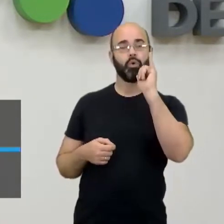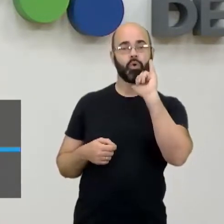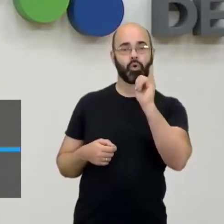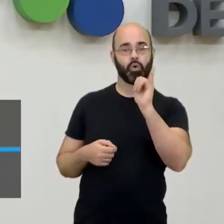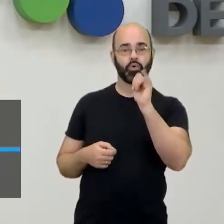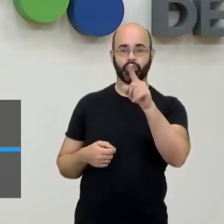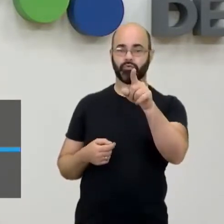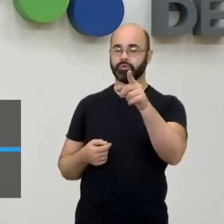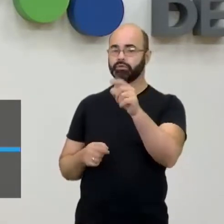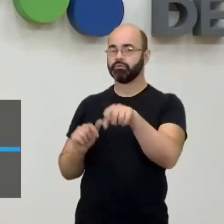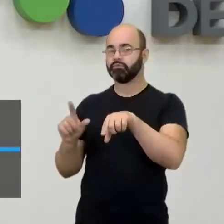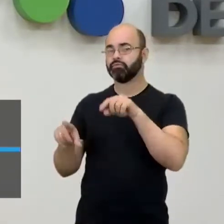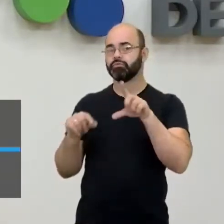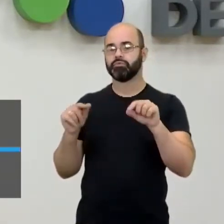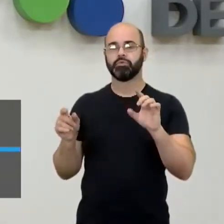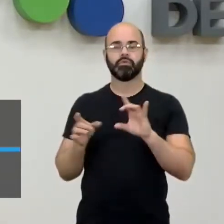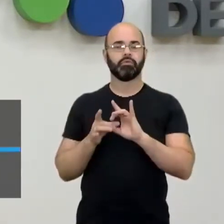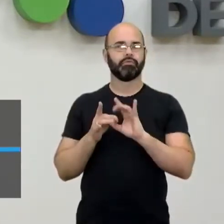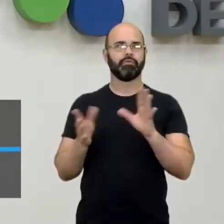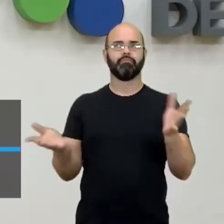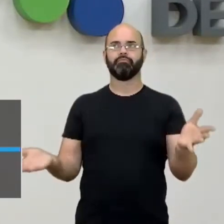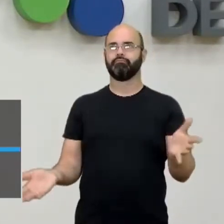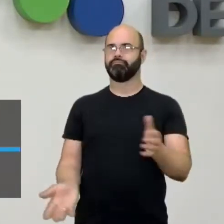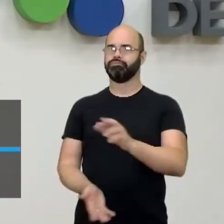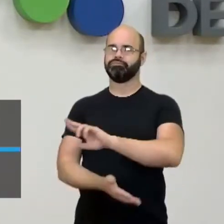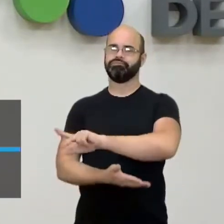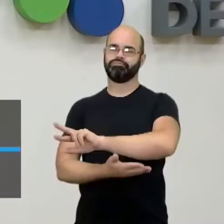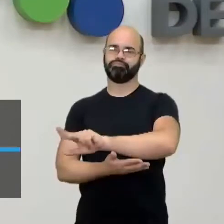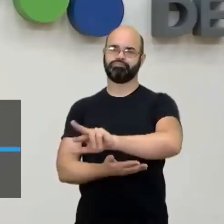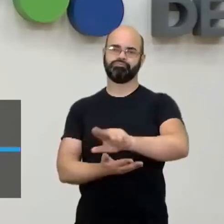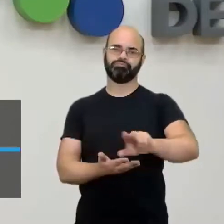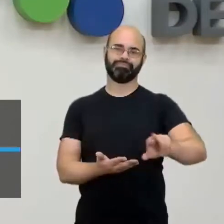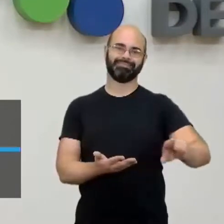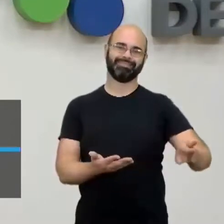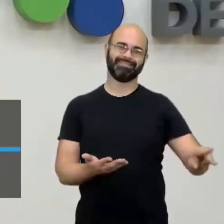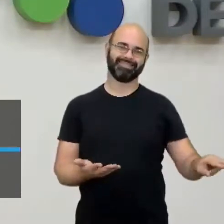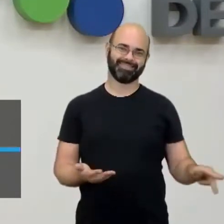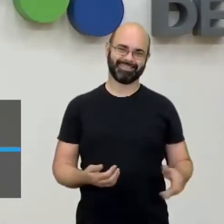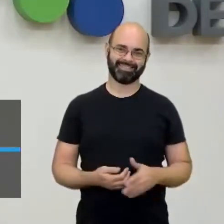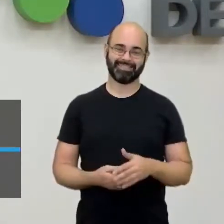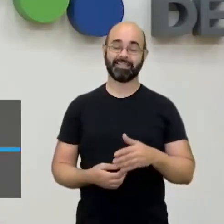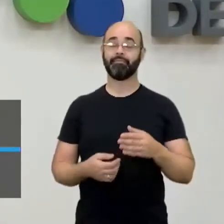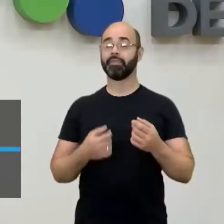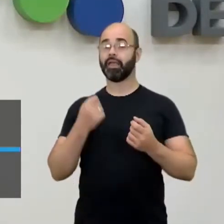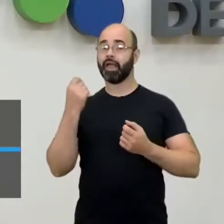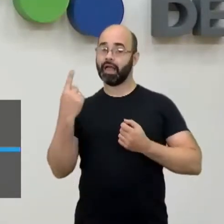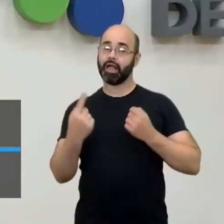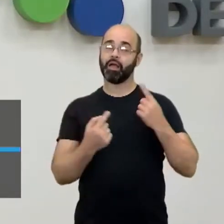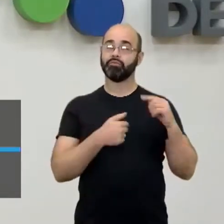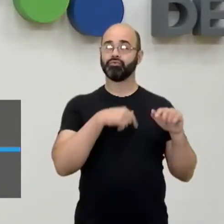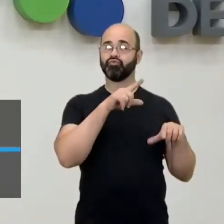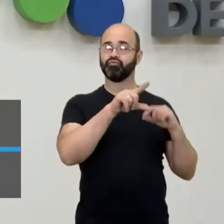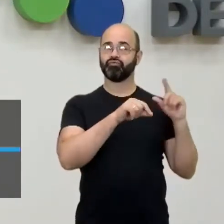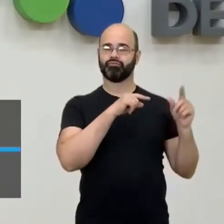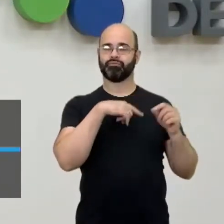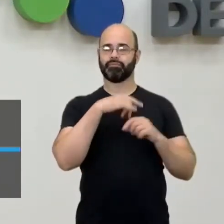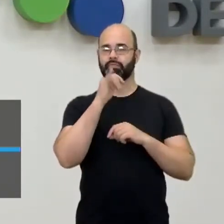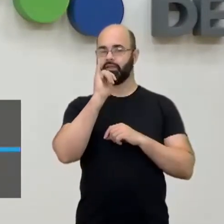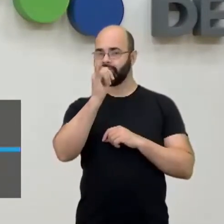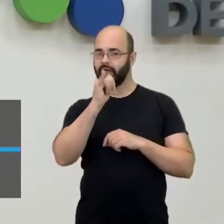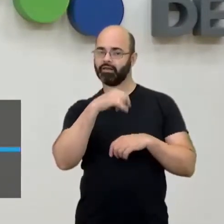escolher, e assim, o universo dos contos fantásticos é enorme, então são muitos contos e hoje eu vou falar alguns para você ter uma ideia,